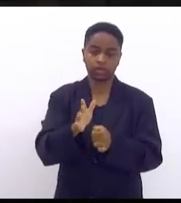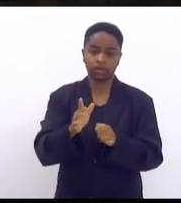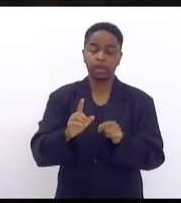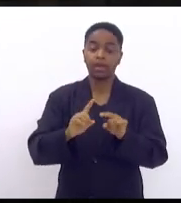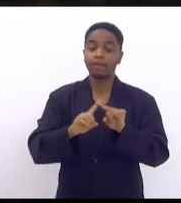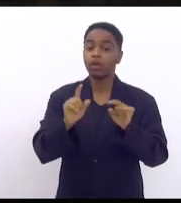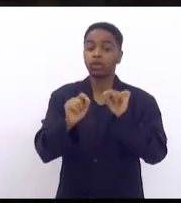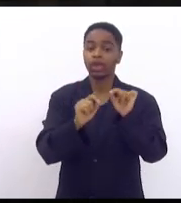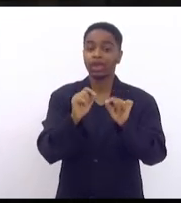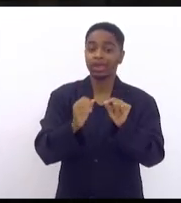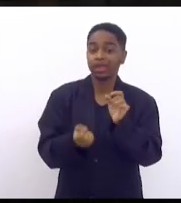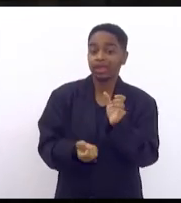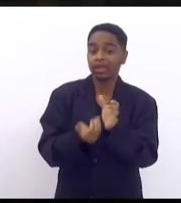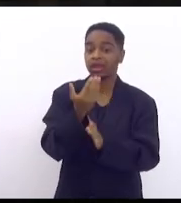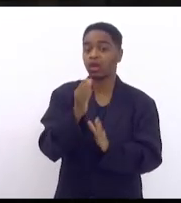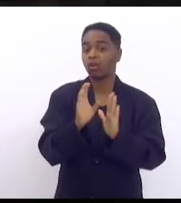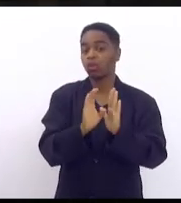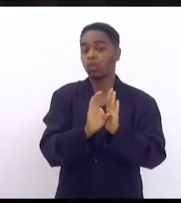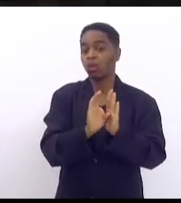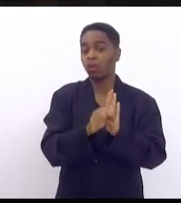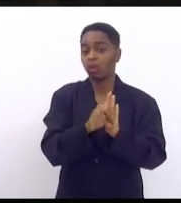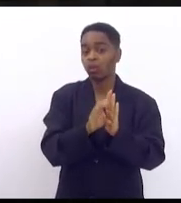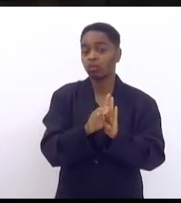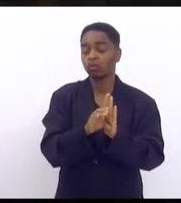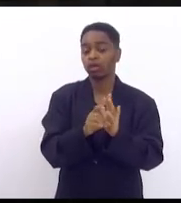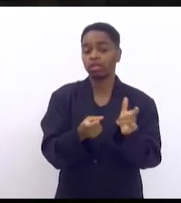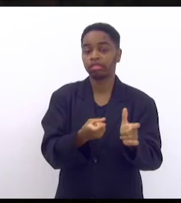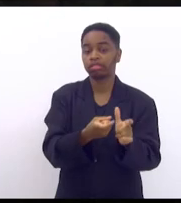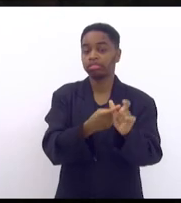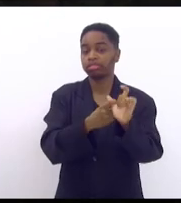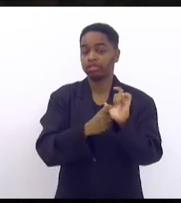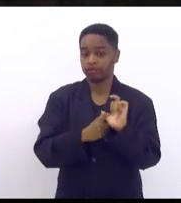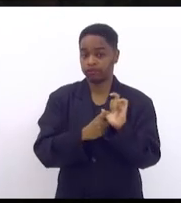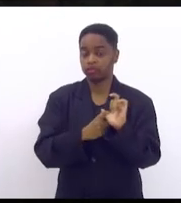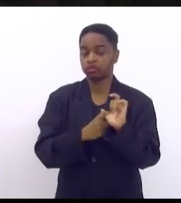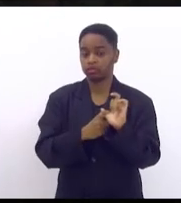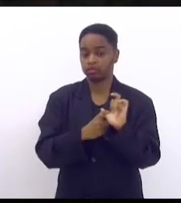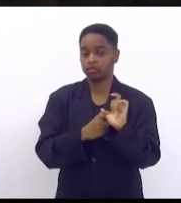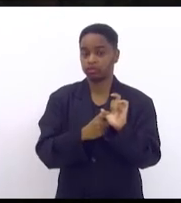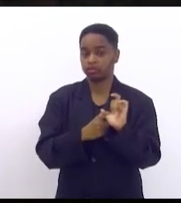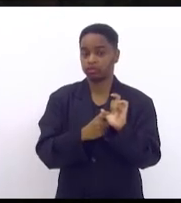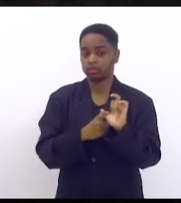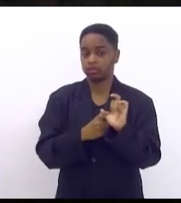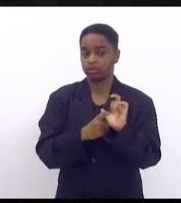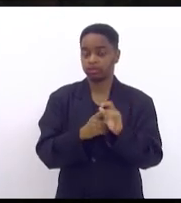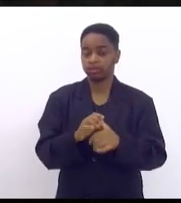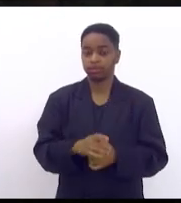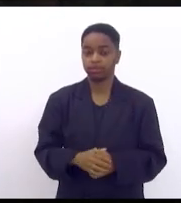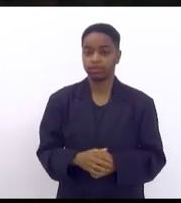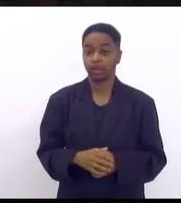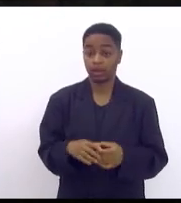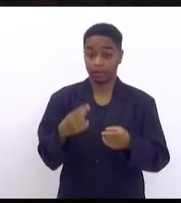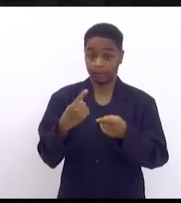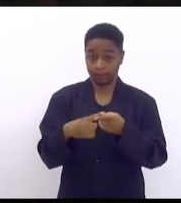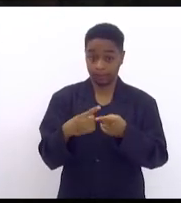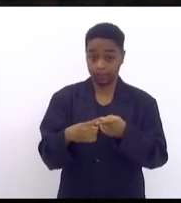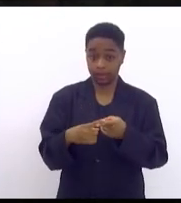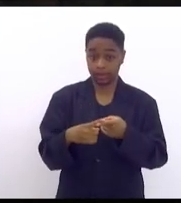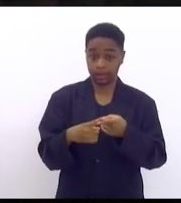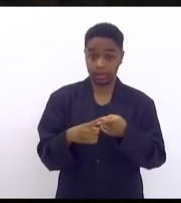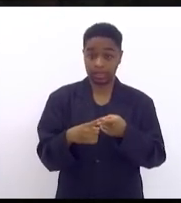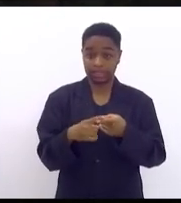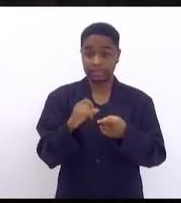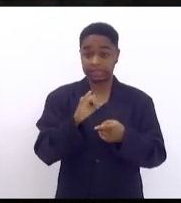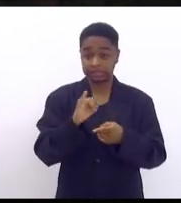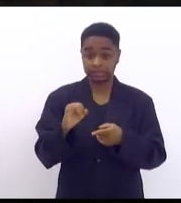criar o conceito de devedor quanto mais, para que aqueles que usam a